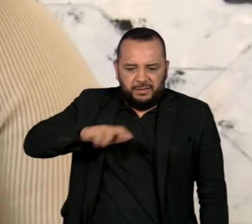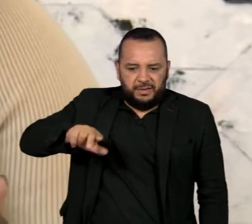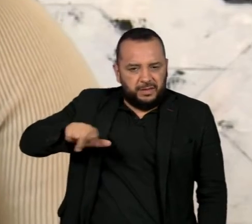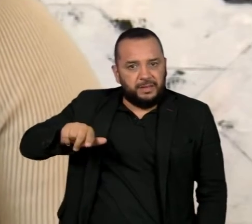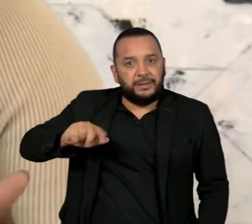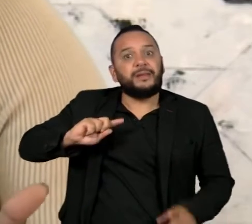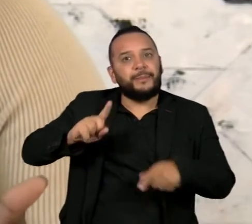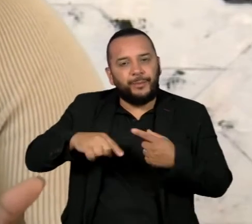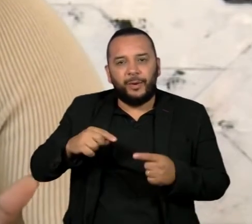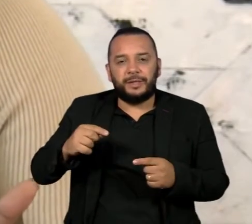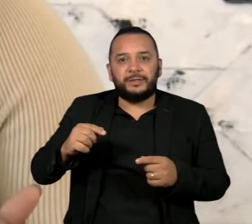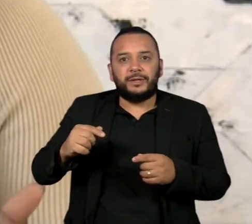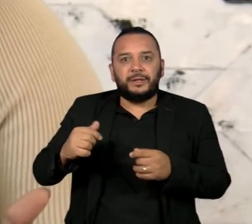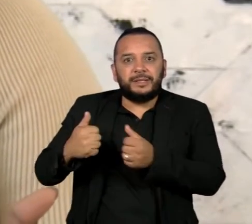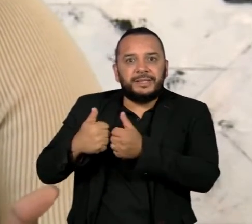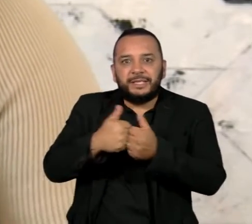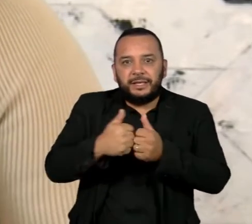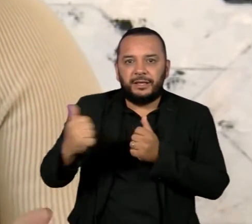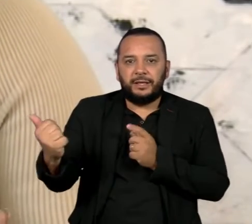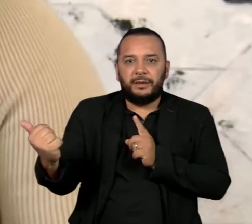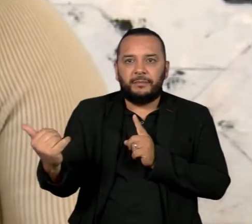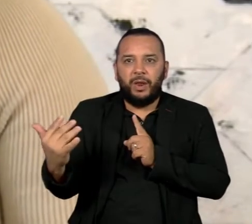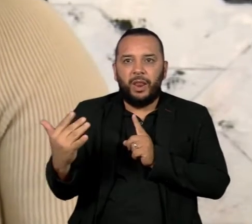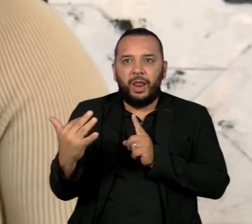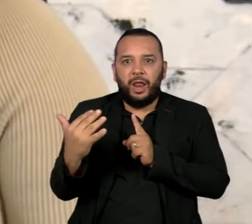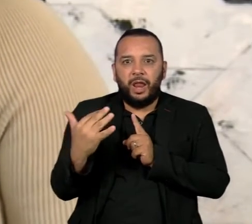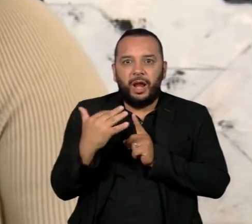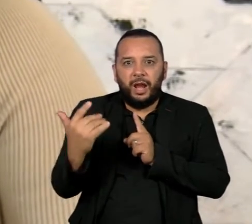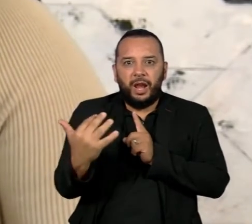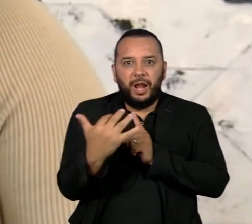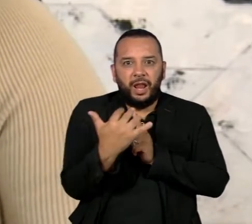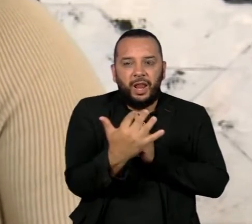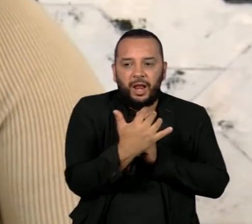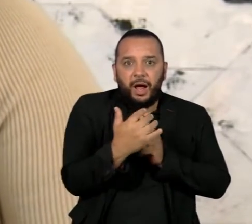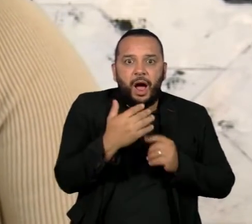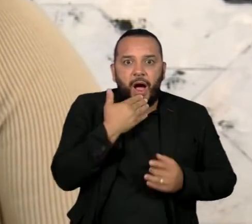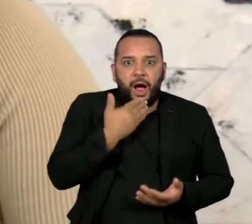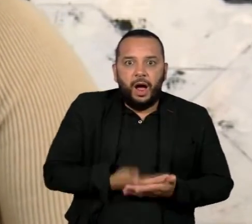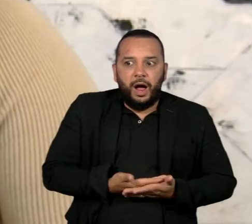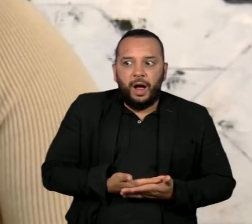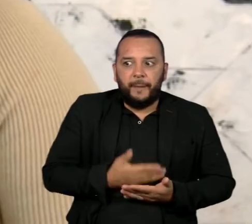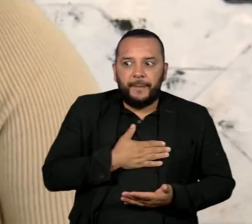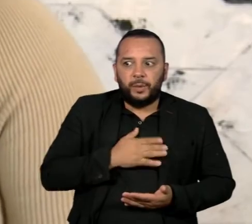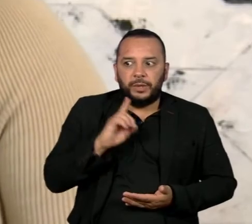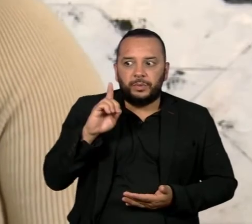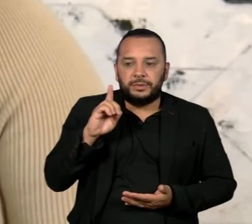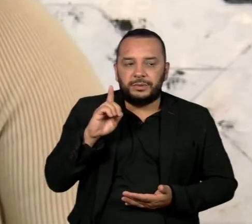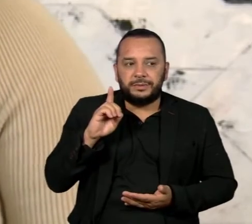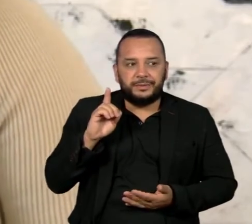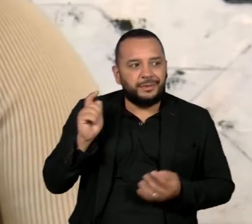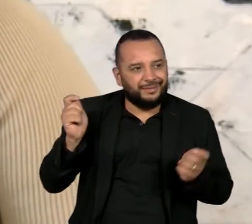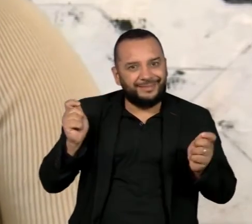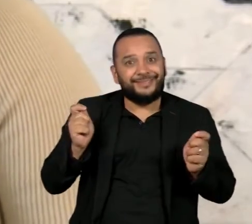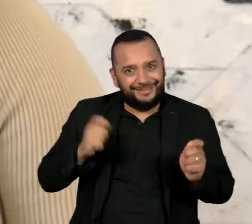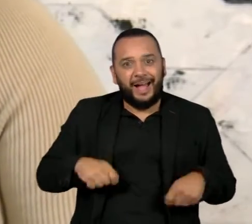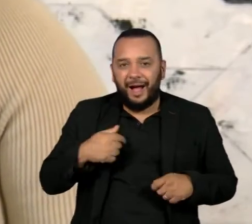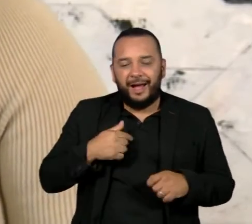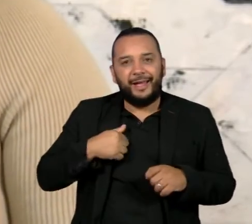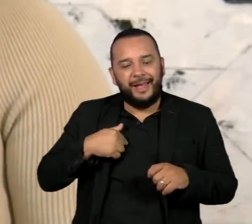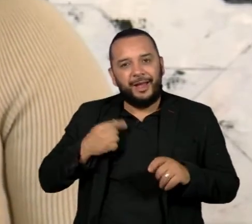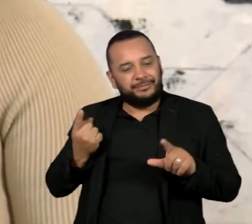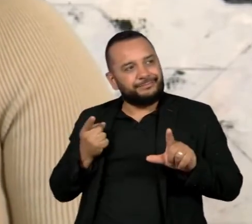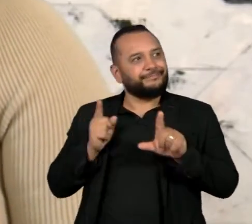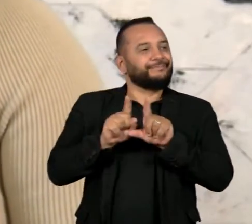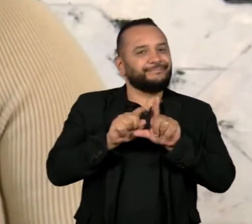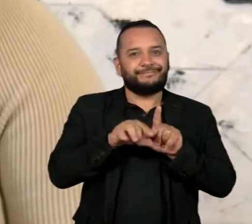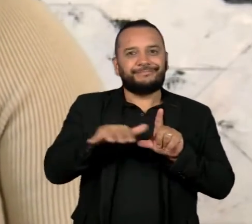começou a dar certo e vi que as pessoas se inspiravam em mim, eu fiquei assim, meu Deus, eu posso estar na frente, eu posso estar de